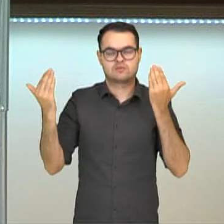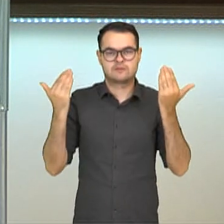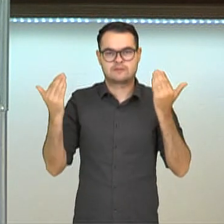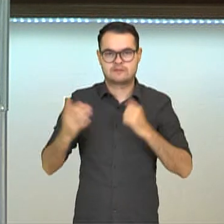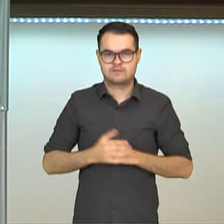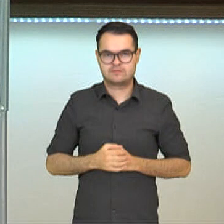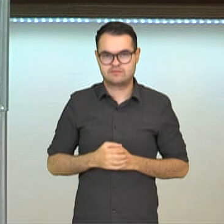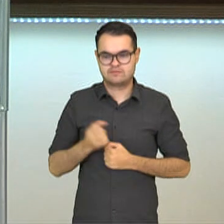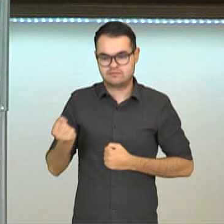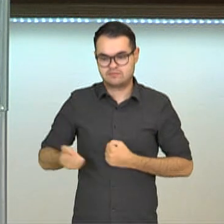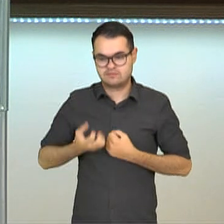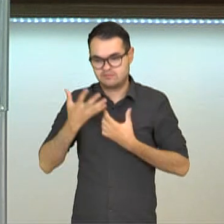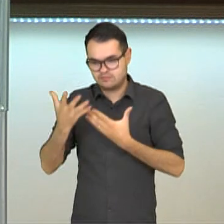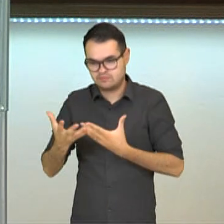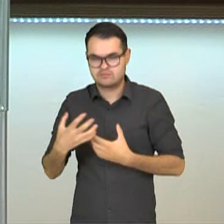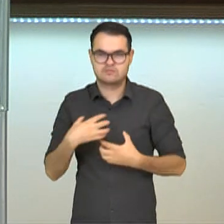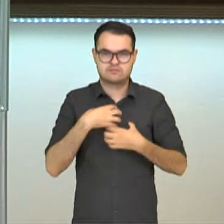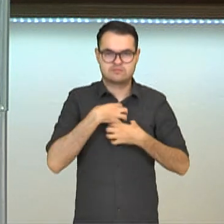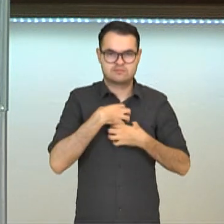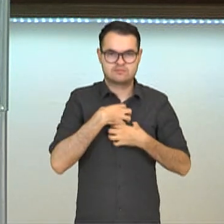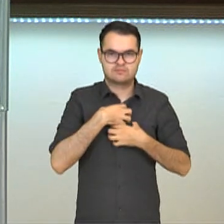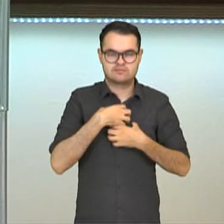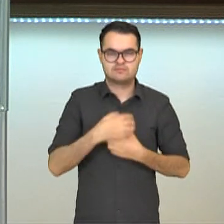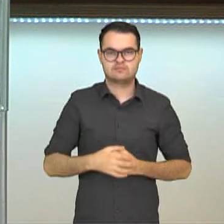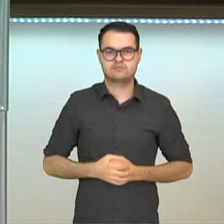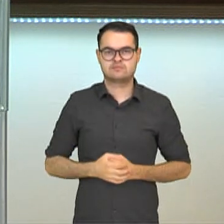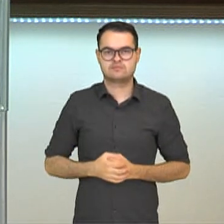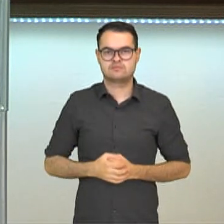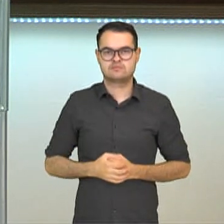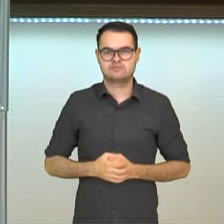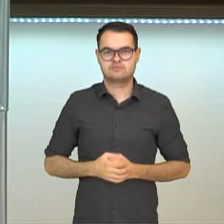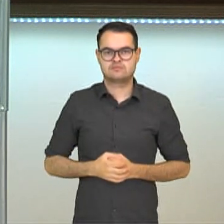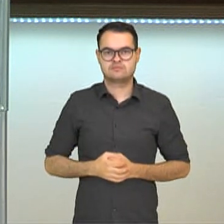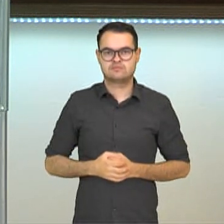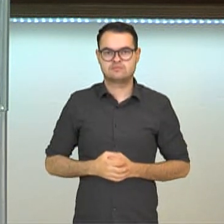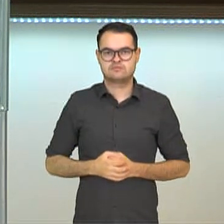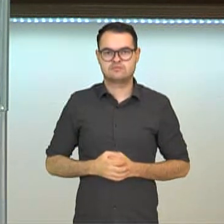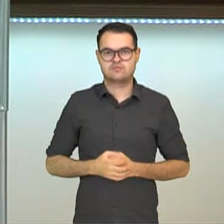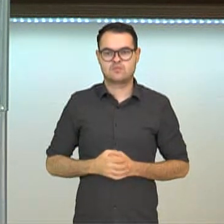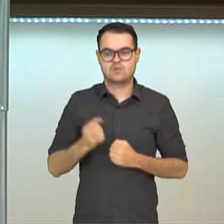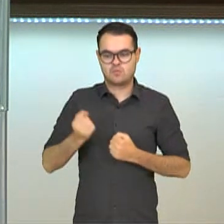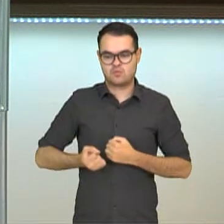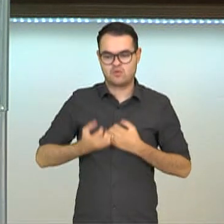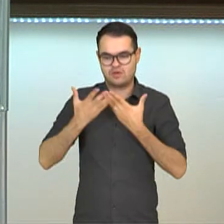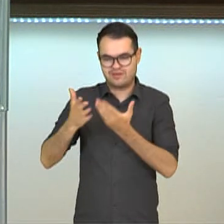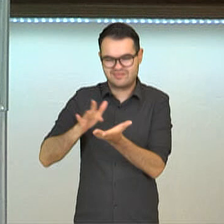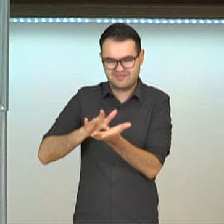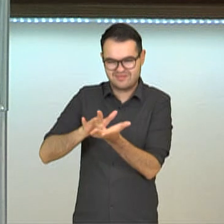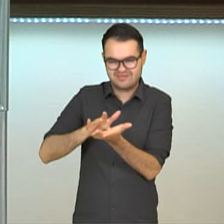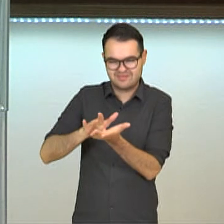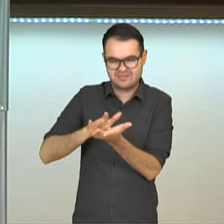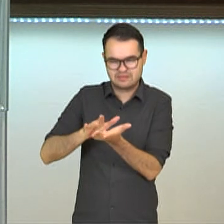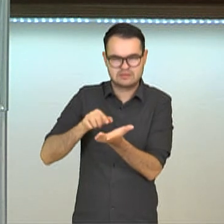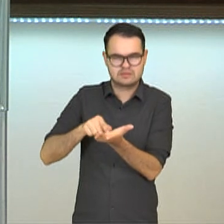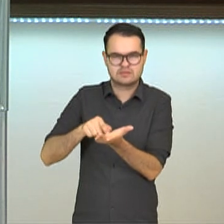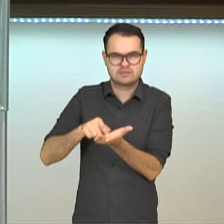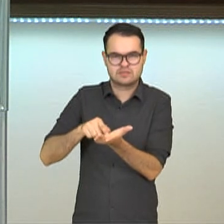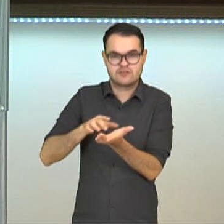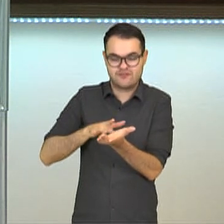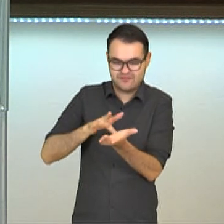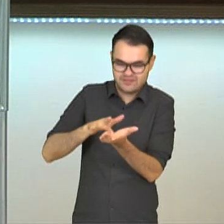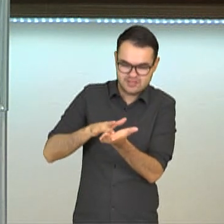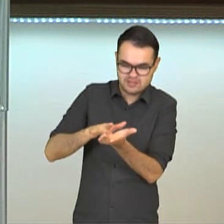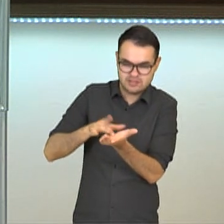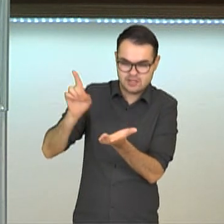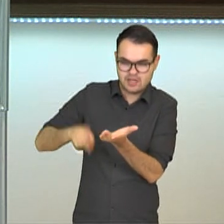a poesia e o sentimento. Quando ele diz que o poeta é um fingidor e que ele finge que é dor, aí nós temos